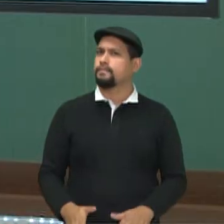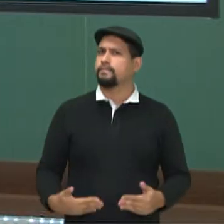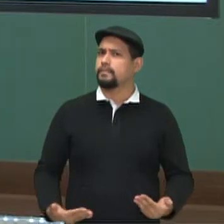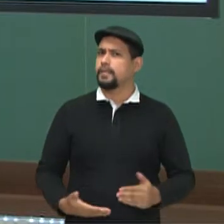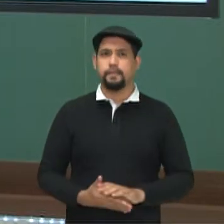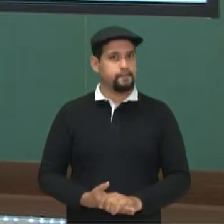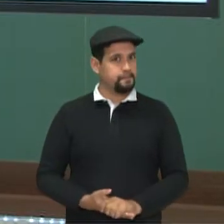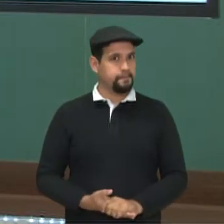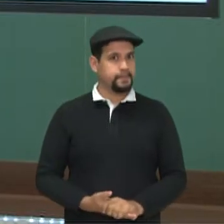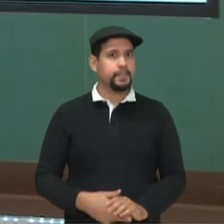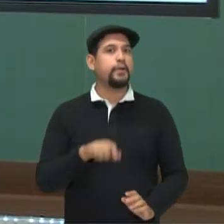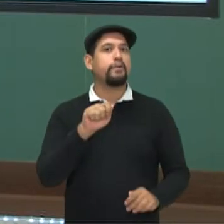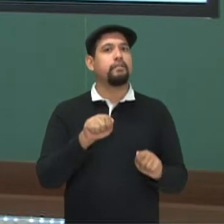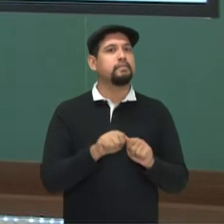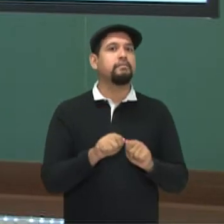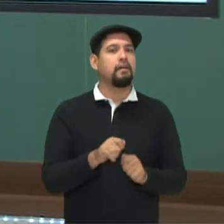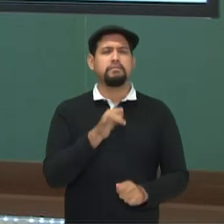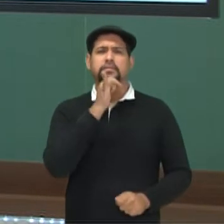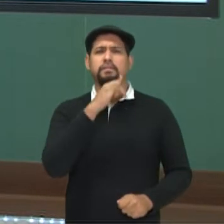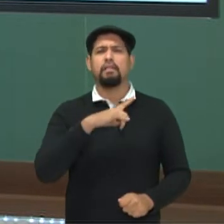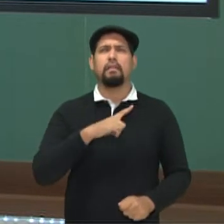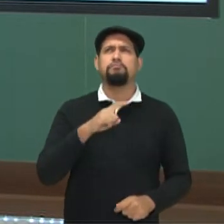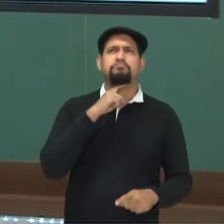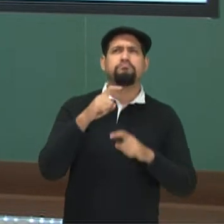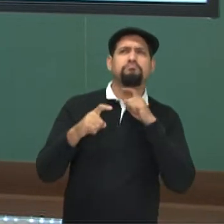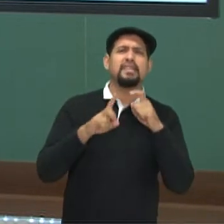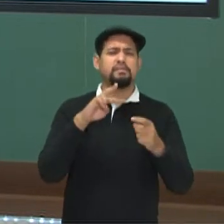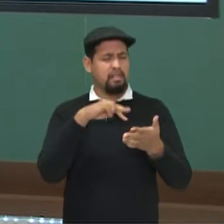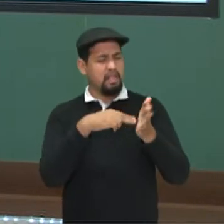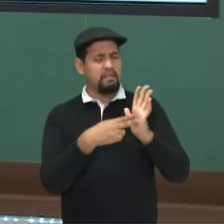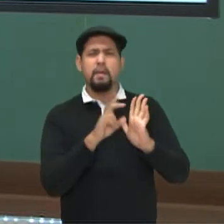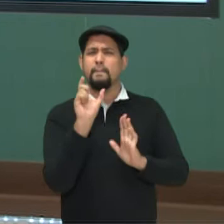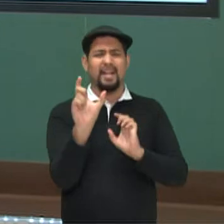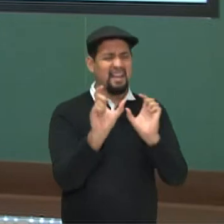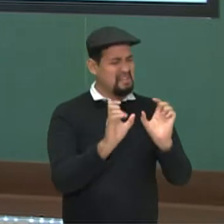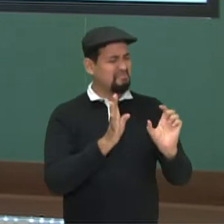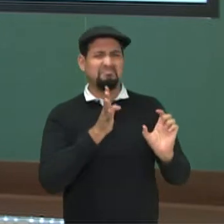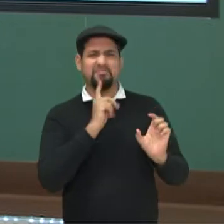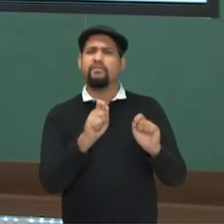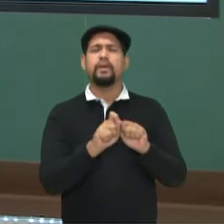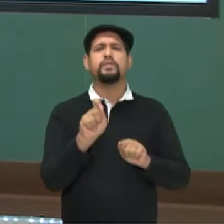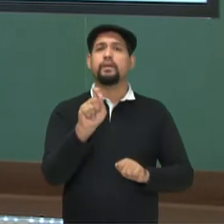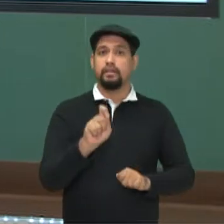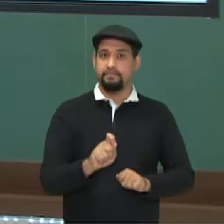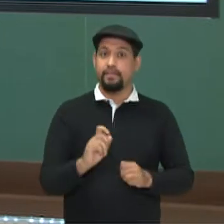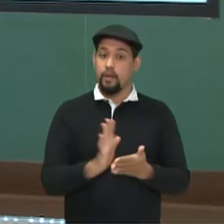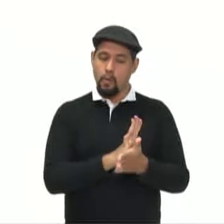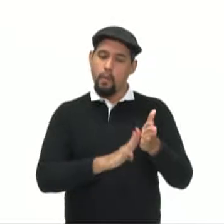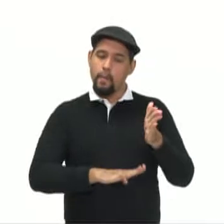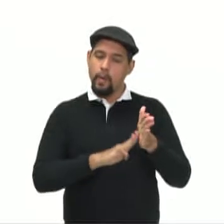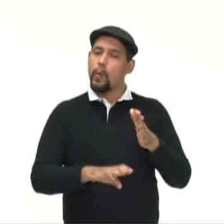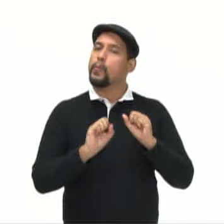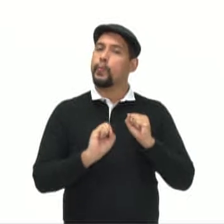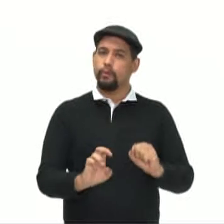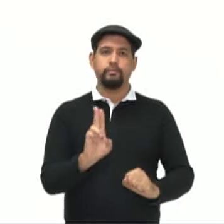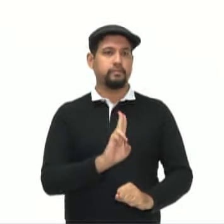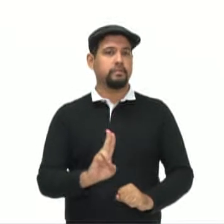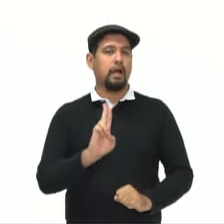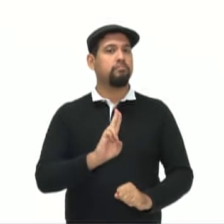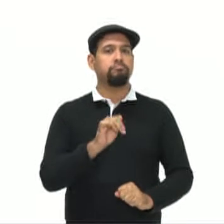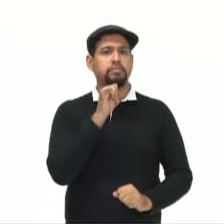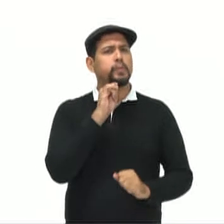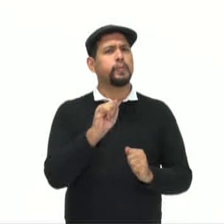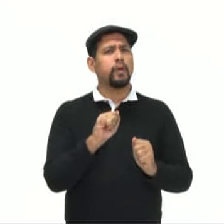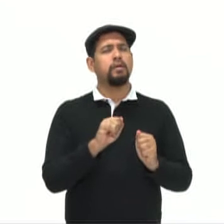Então, estudantes, o que você faz quando você tem dúvidas sobre o significado de alguma palavra? Então, alguns métodos podem ser utilizados. Você